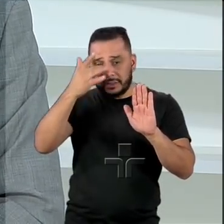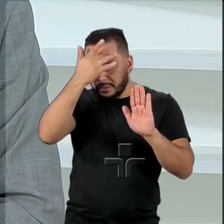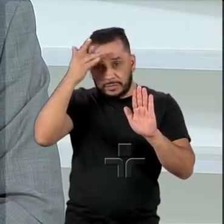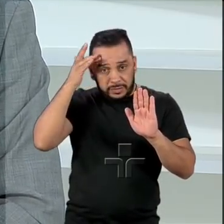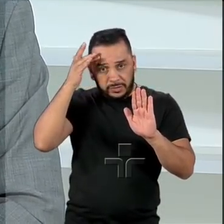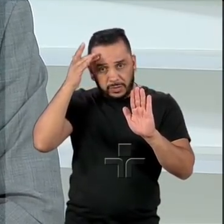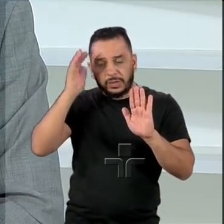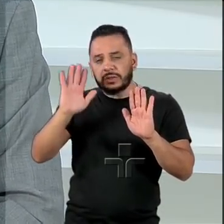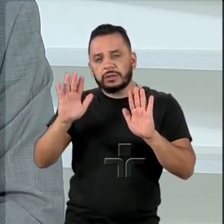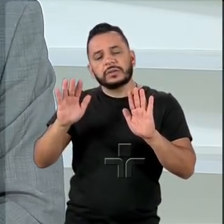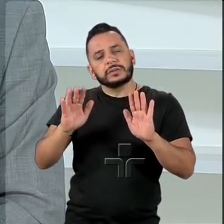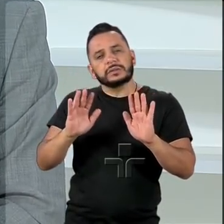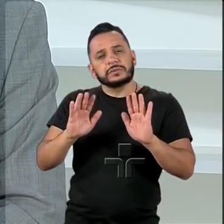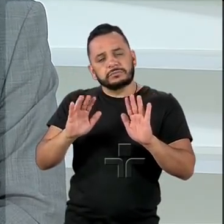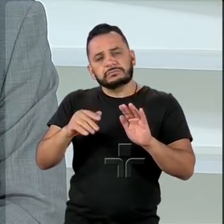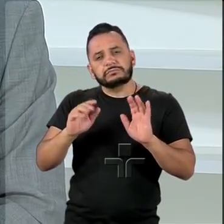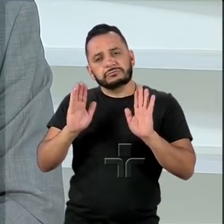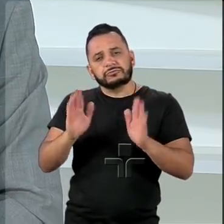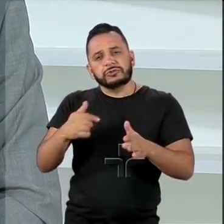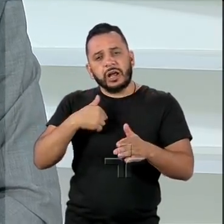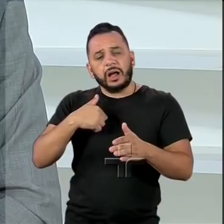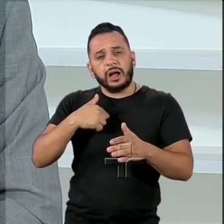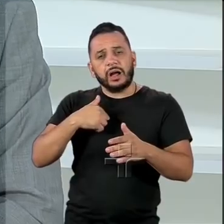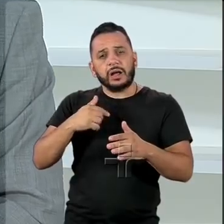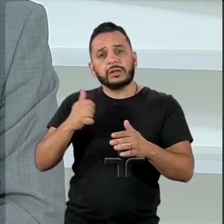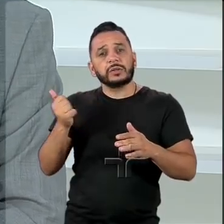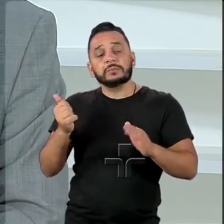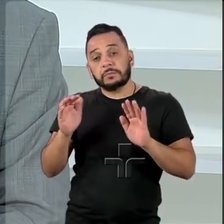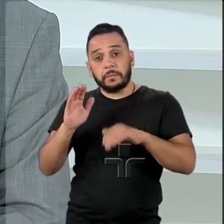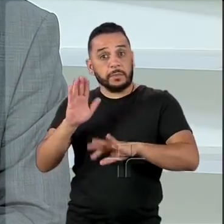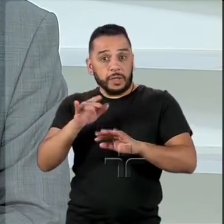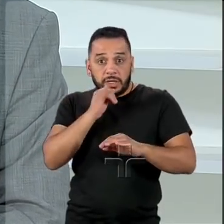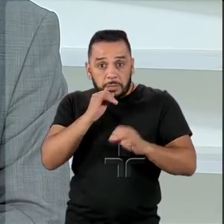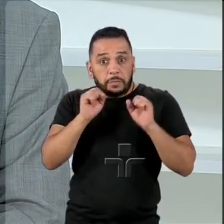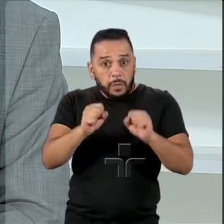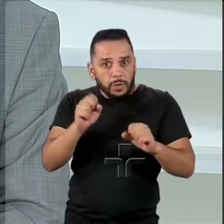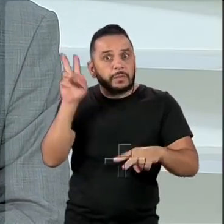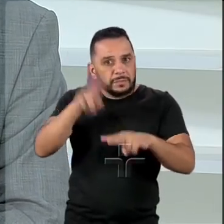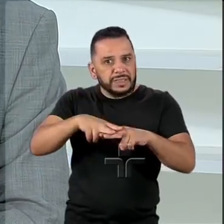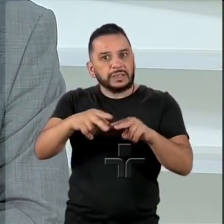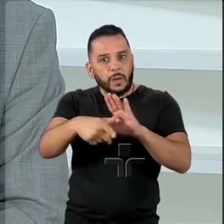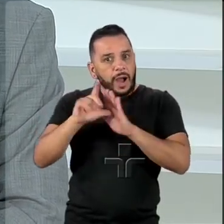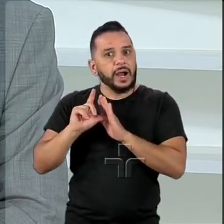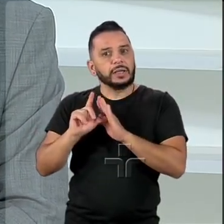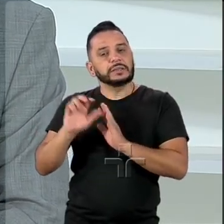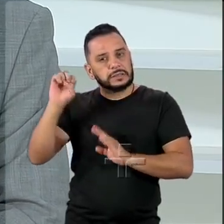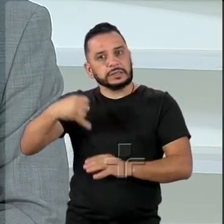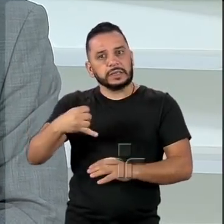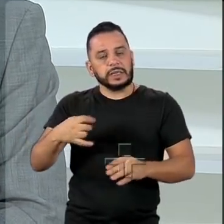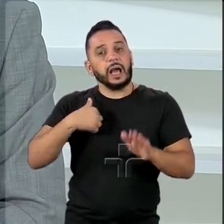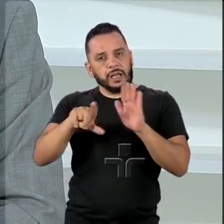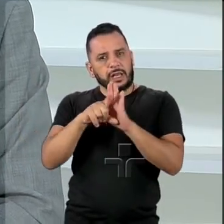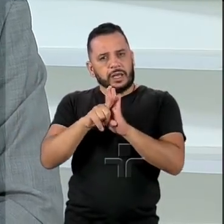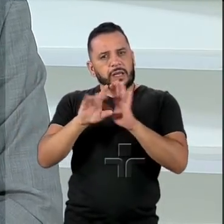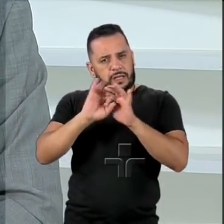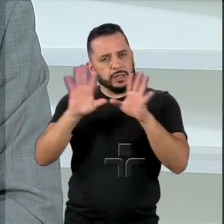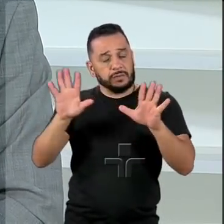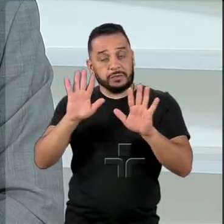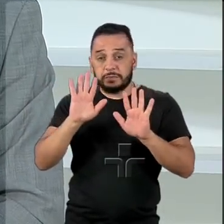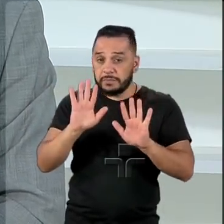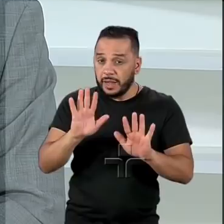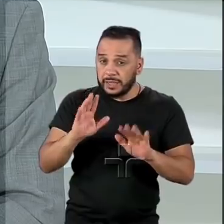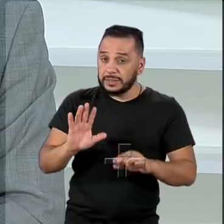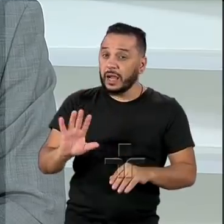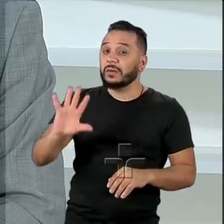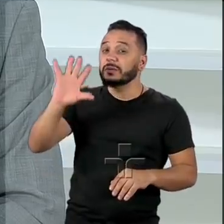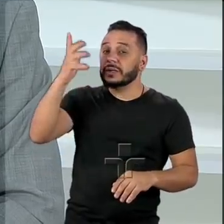da manutenção da liberdade, a própria lei autoriza a prisão antecipada. O que acontece nesse caso é que não é uma prisão antecipada